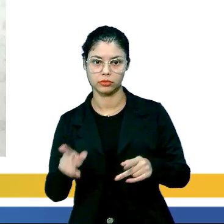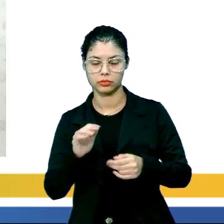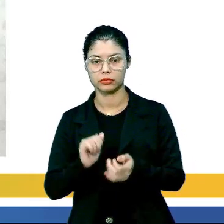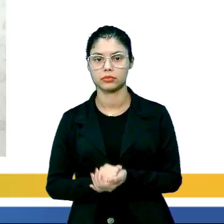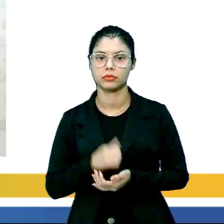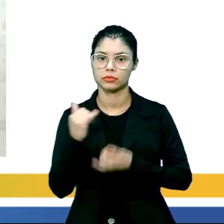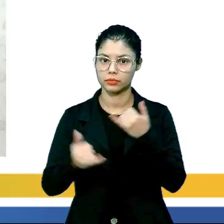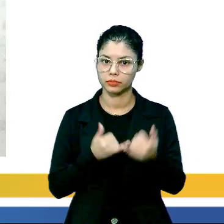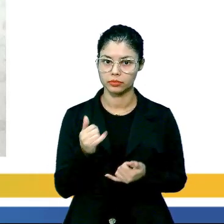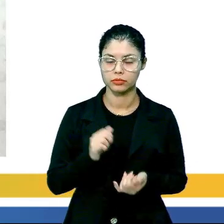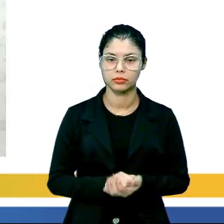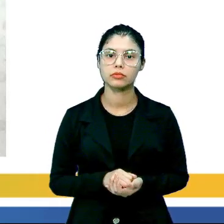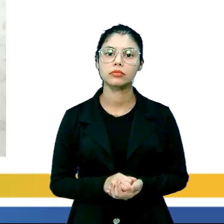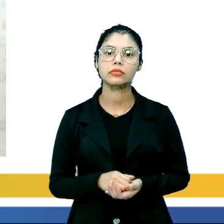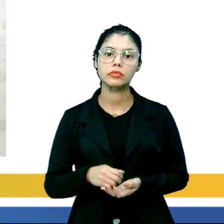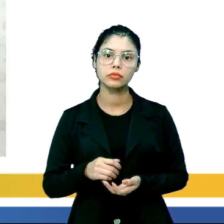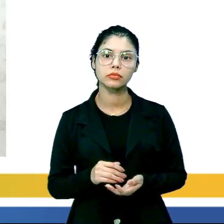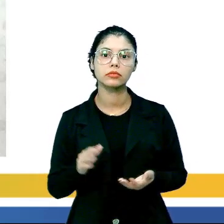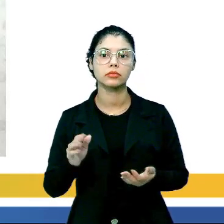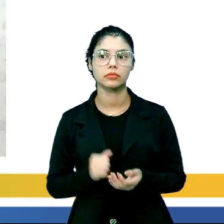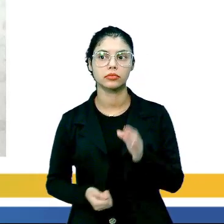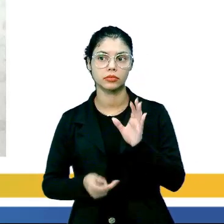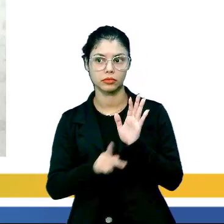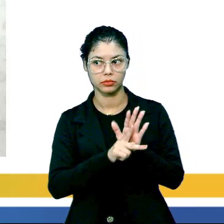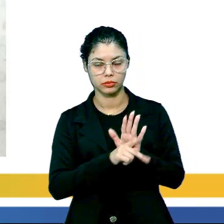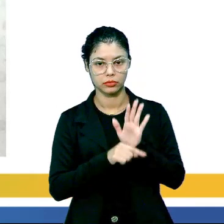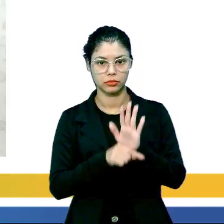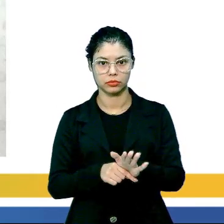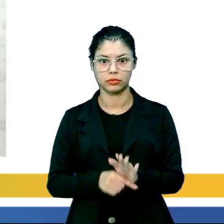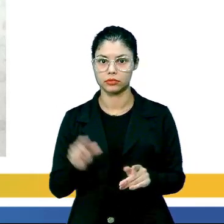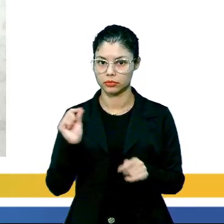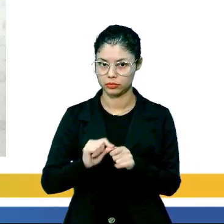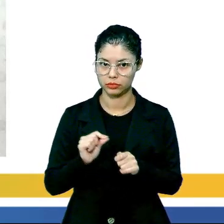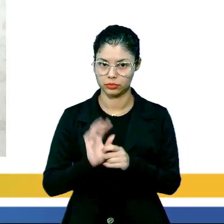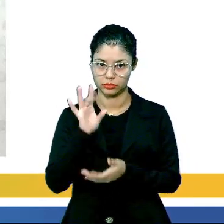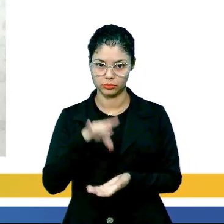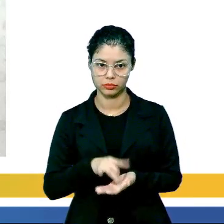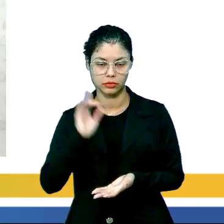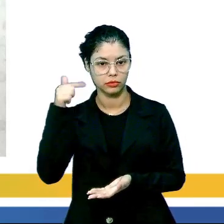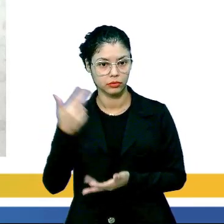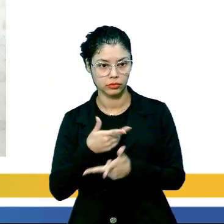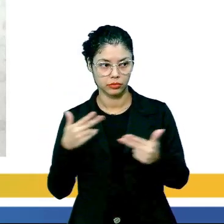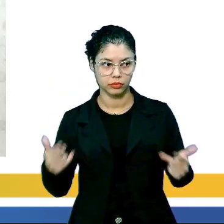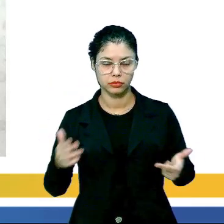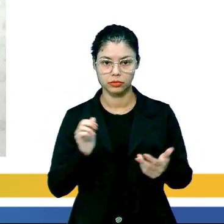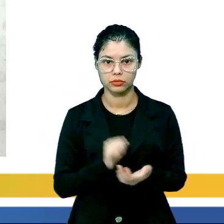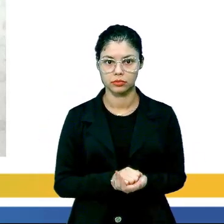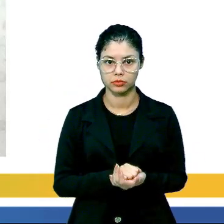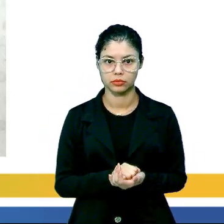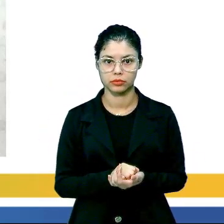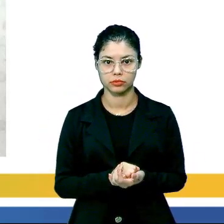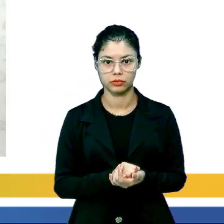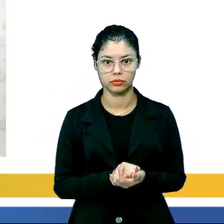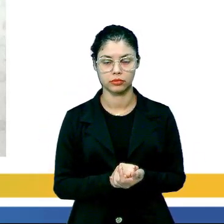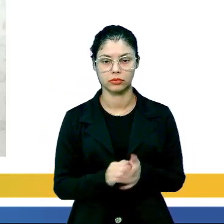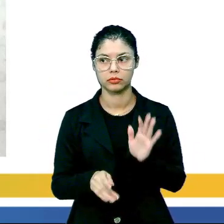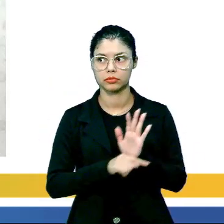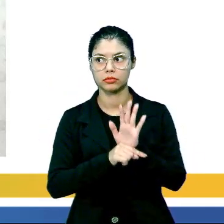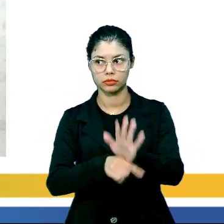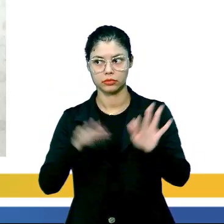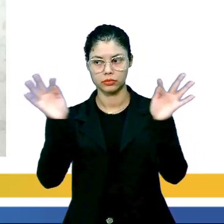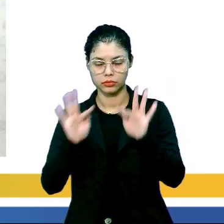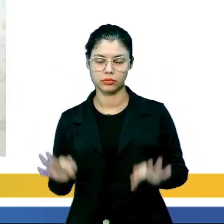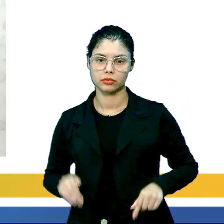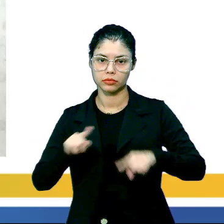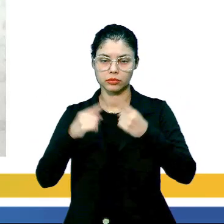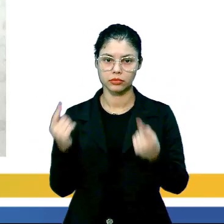suspendendo a diversão. Ou seja, ela promete, mas não realiza. Ou seja, aquela coisa de que promete a